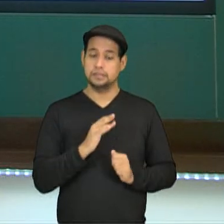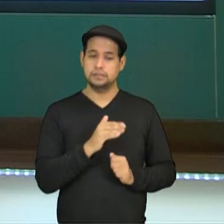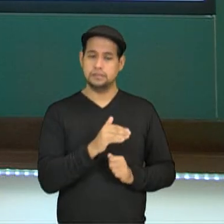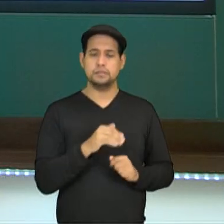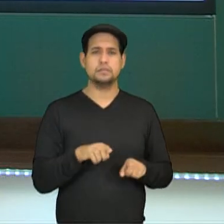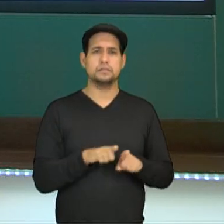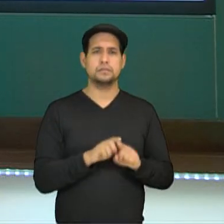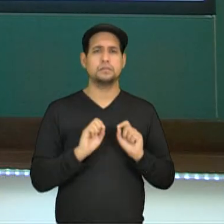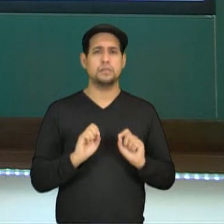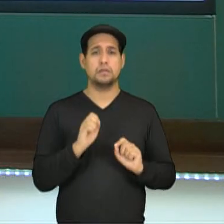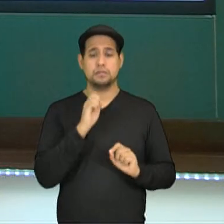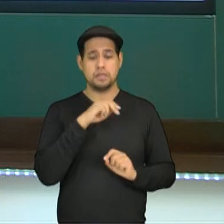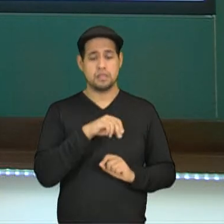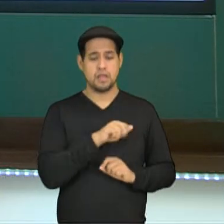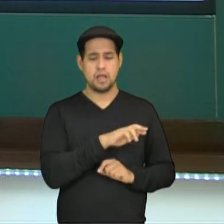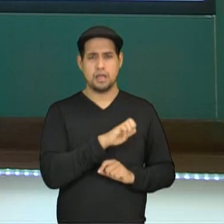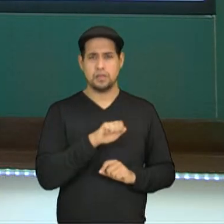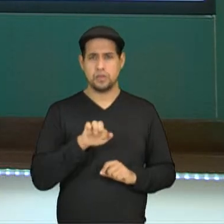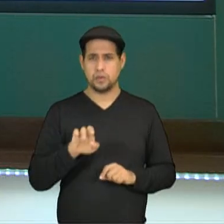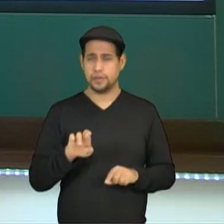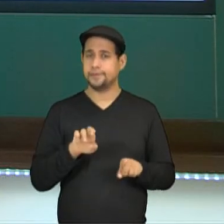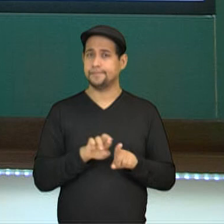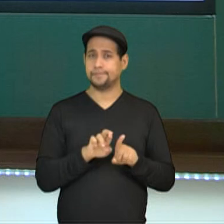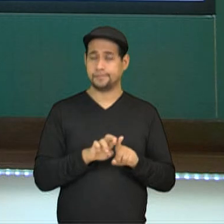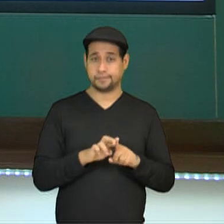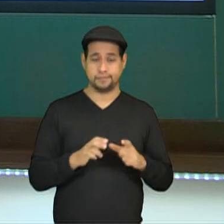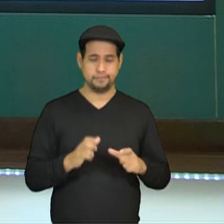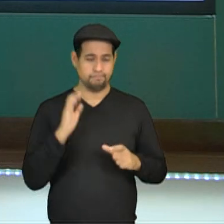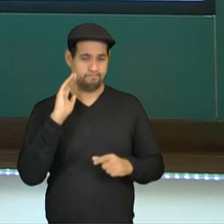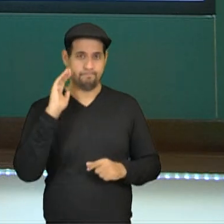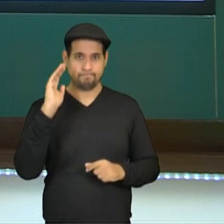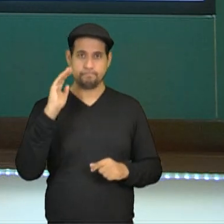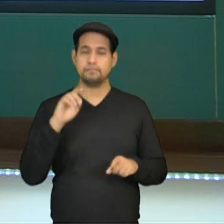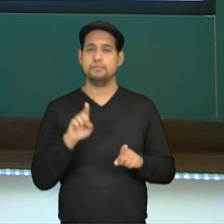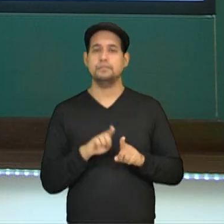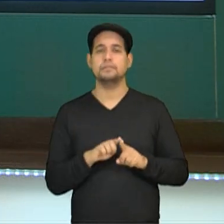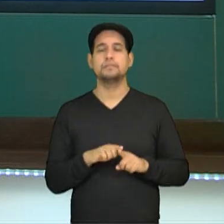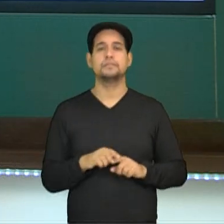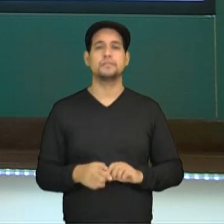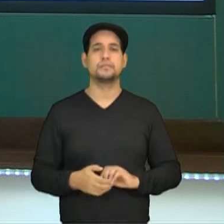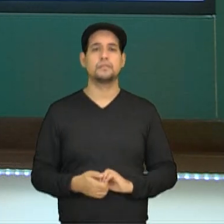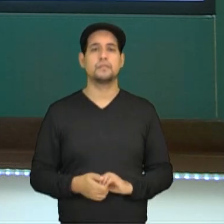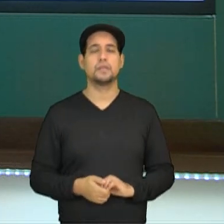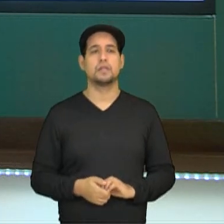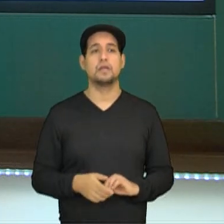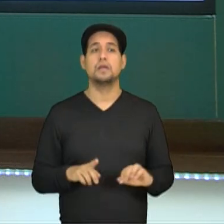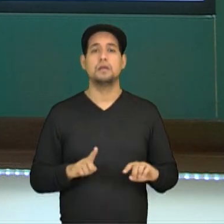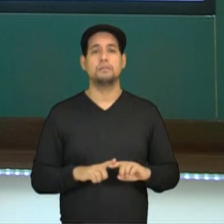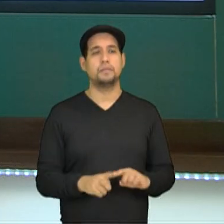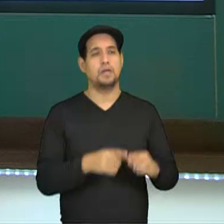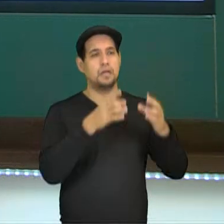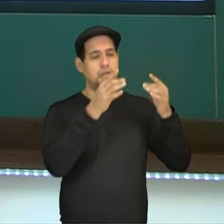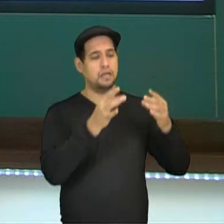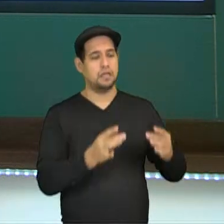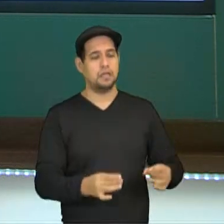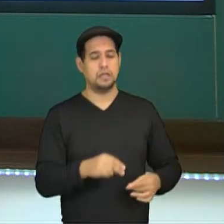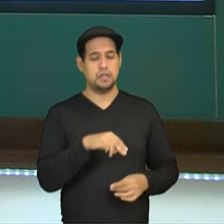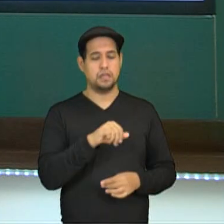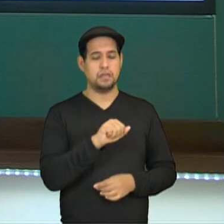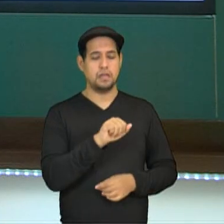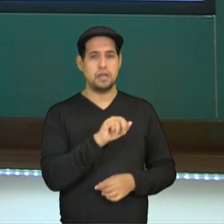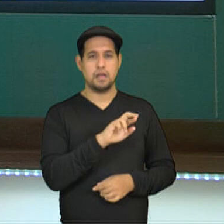pode ser inclusive o narrador protagonista, o personagem principal da narrativa. Então, os elementos da narrativa